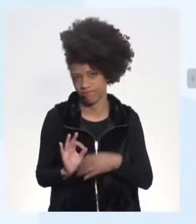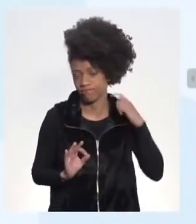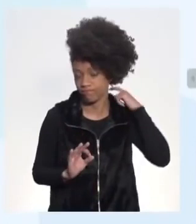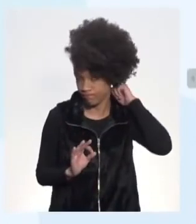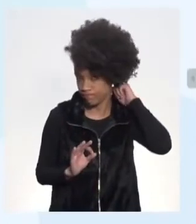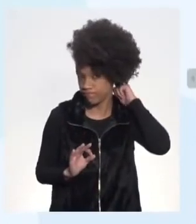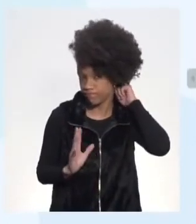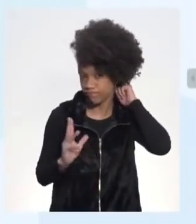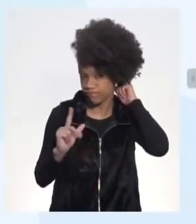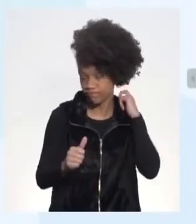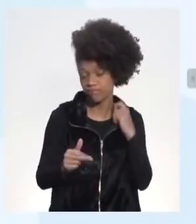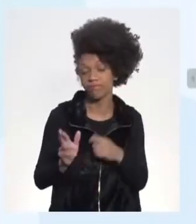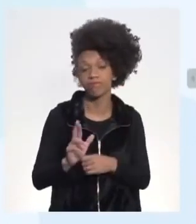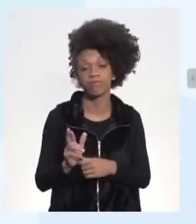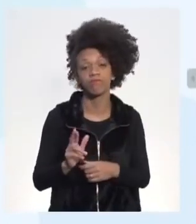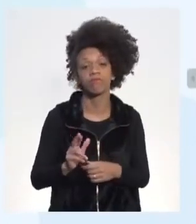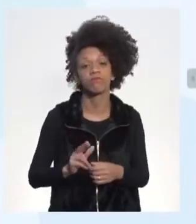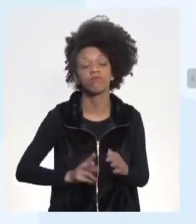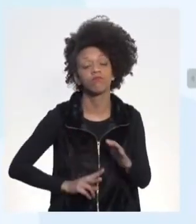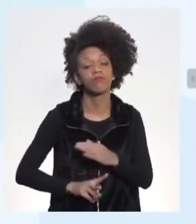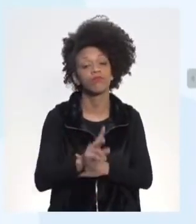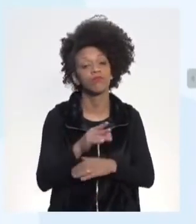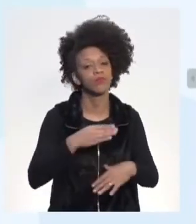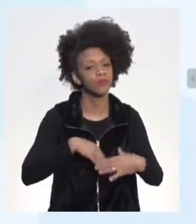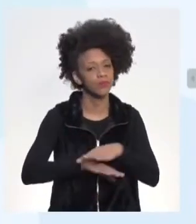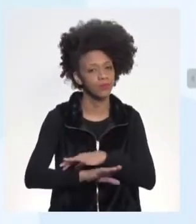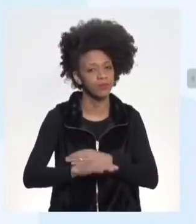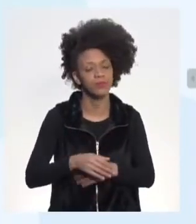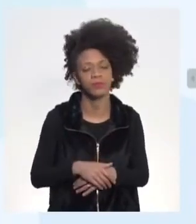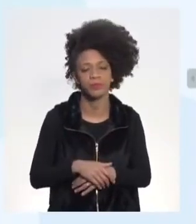96% do valor total do tênis. Então,